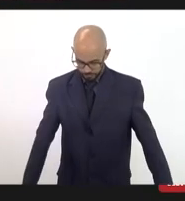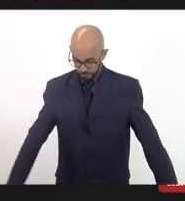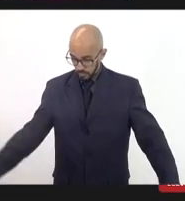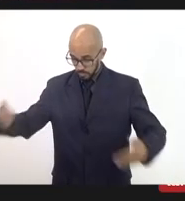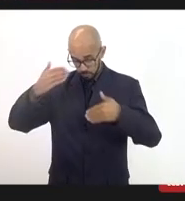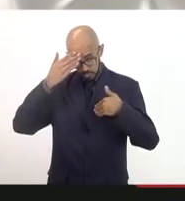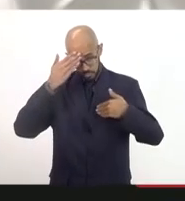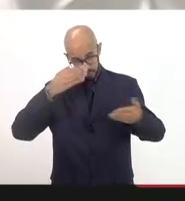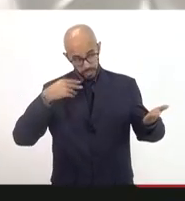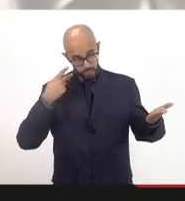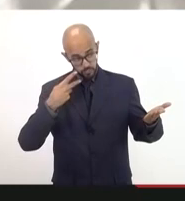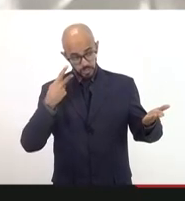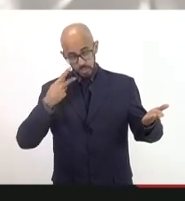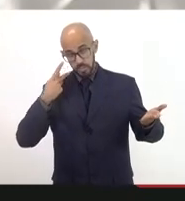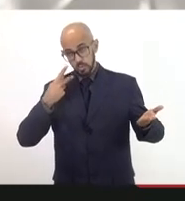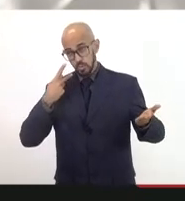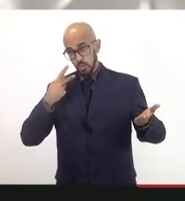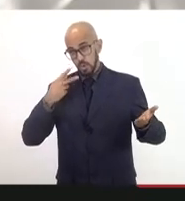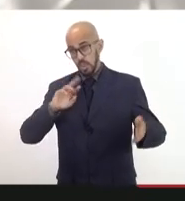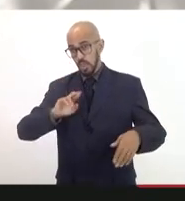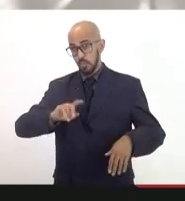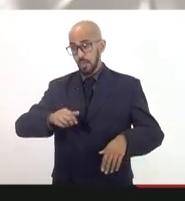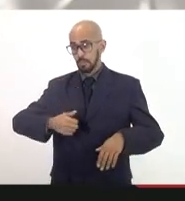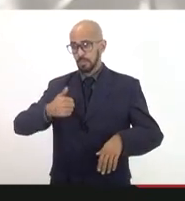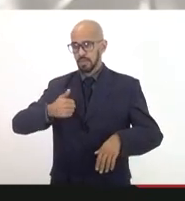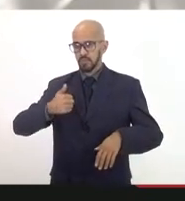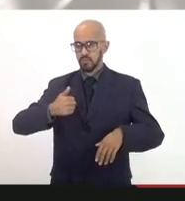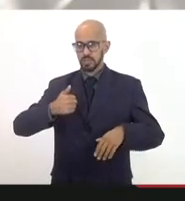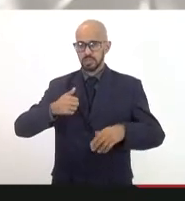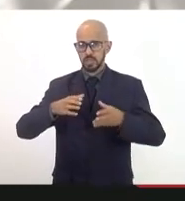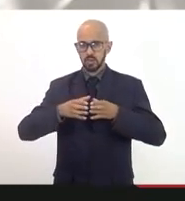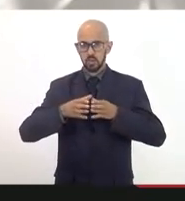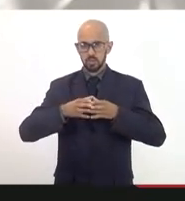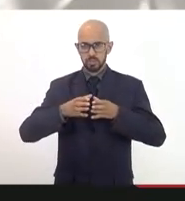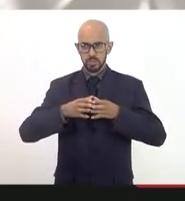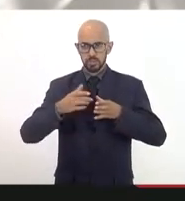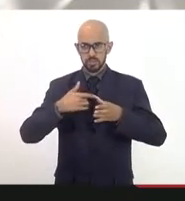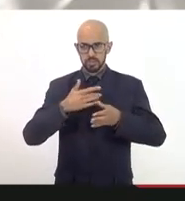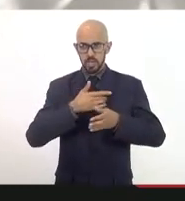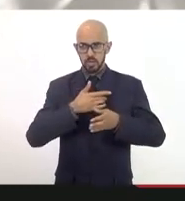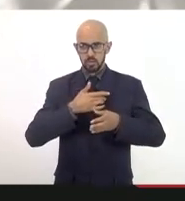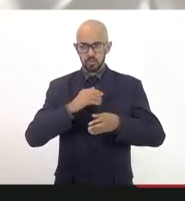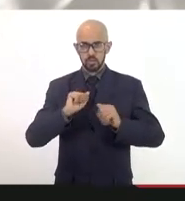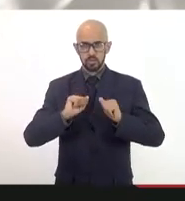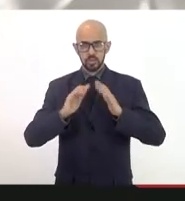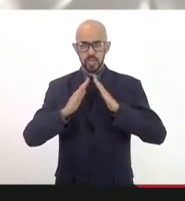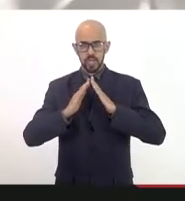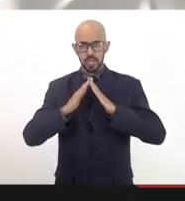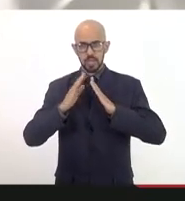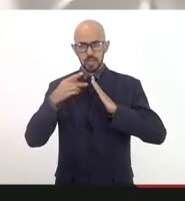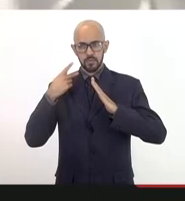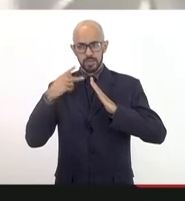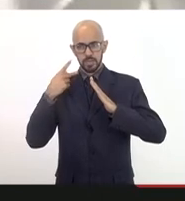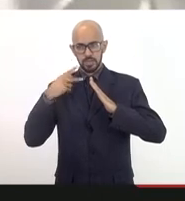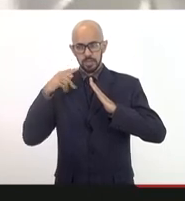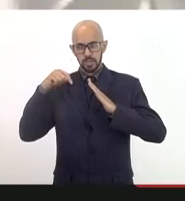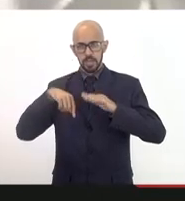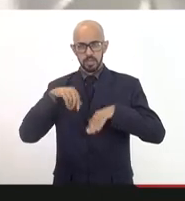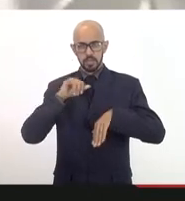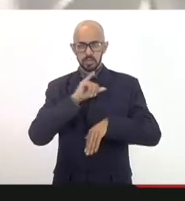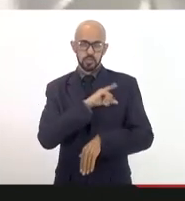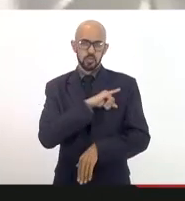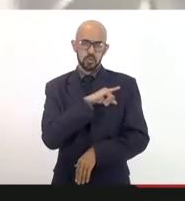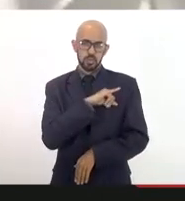Obrigada, vereador Paulo Pinheiro. Não é a primeira vez que a Comissão de Saúde da Câmara Municipal da nossa cidade, da